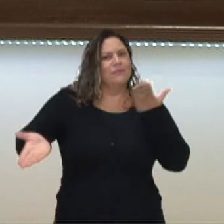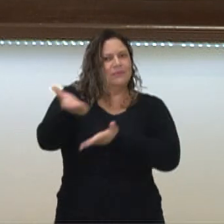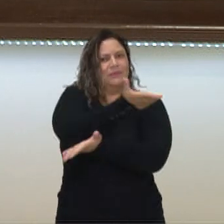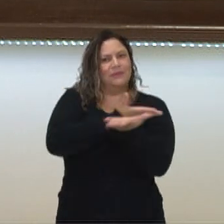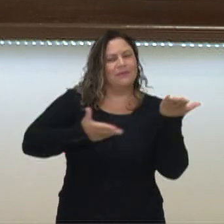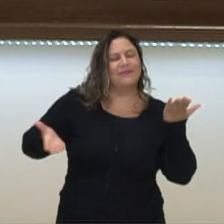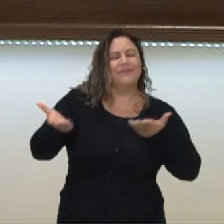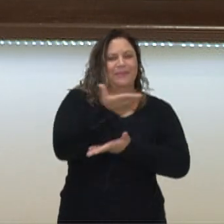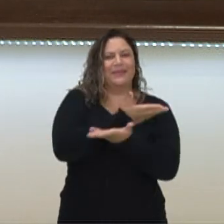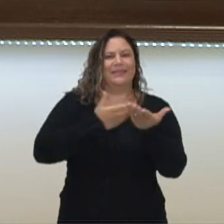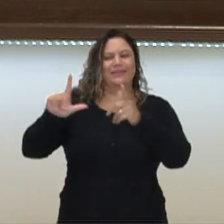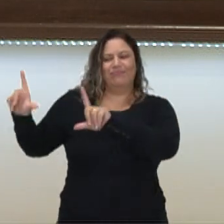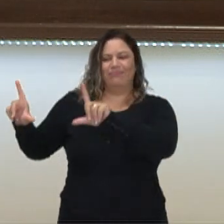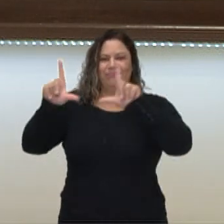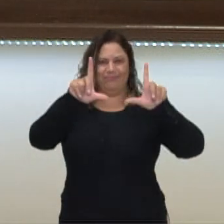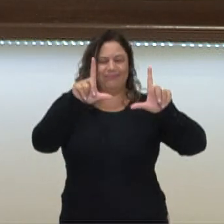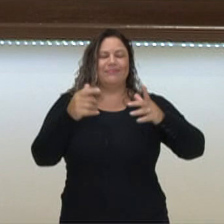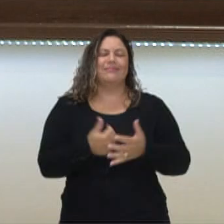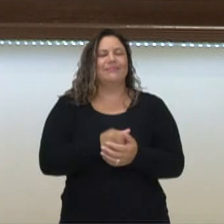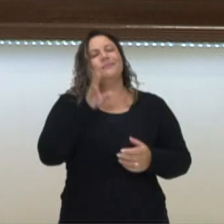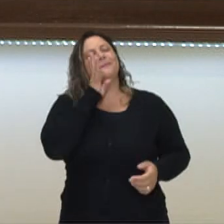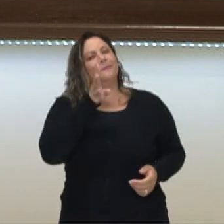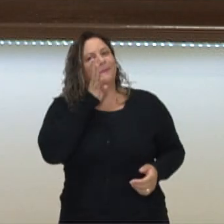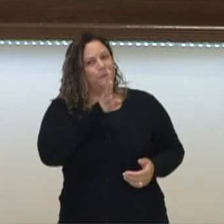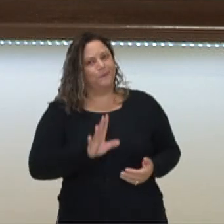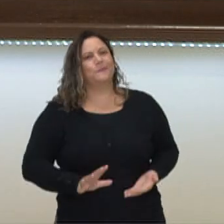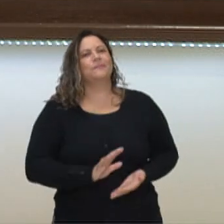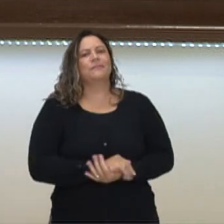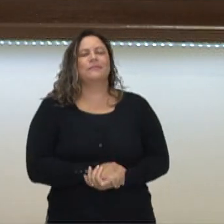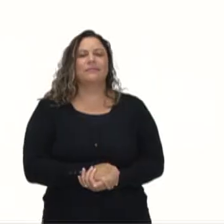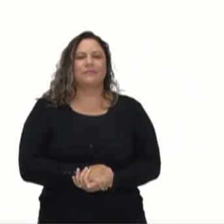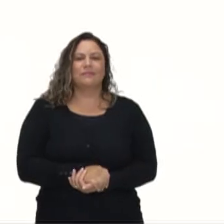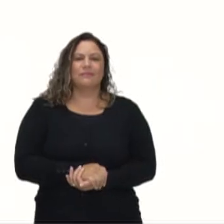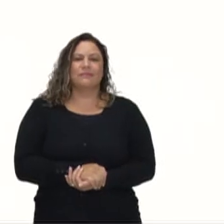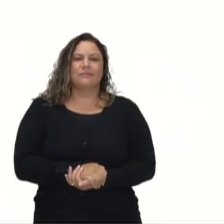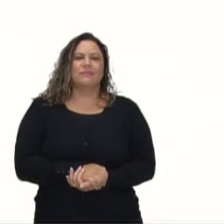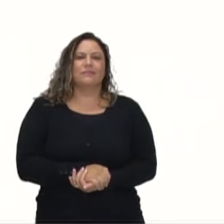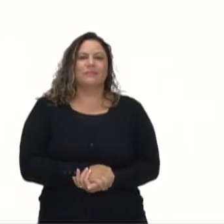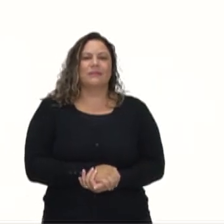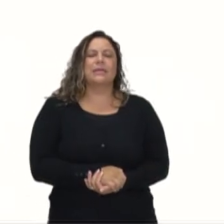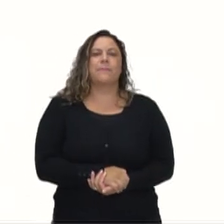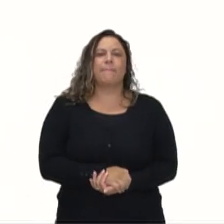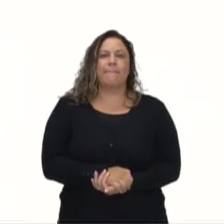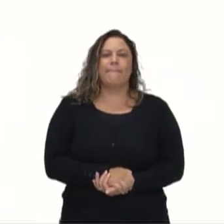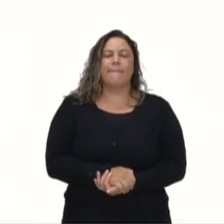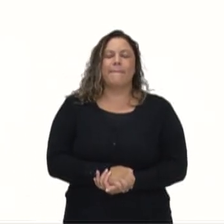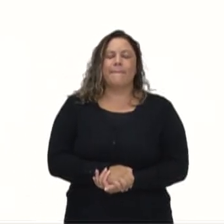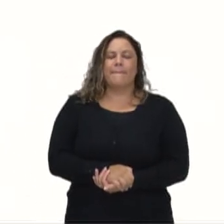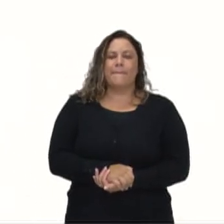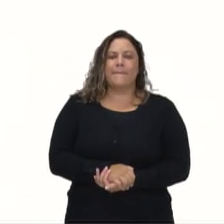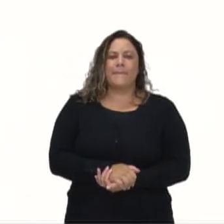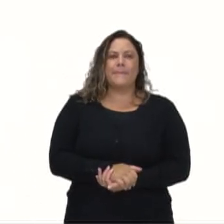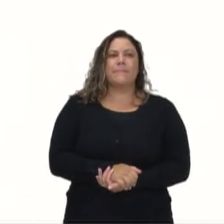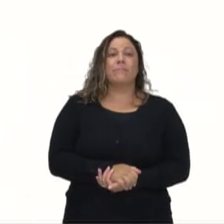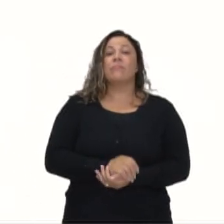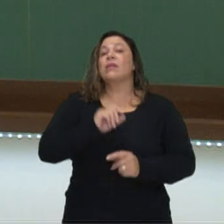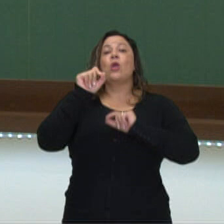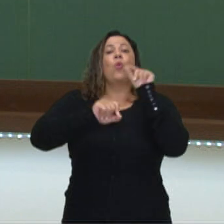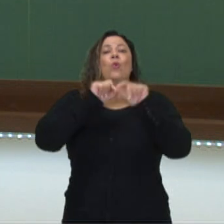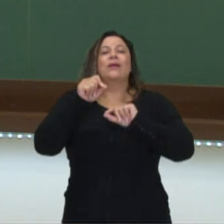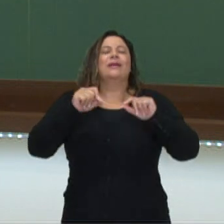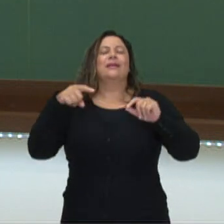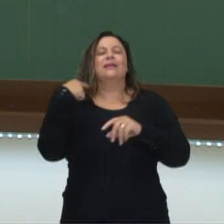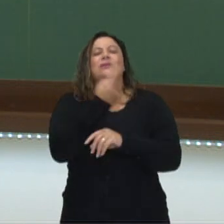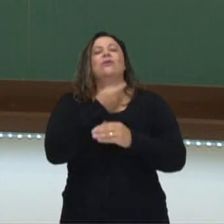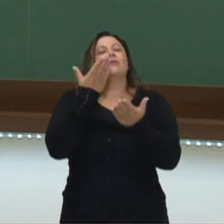compartilhar aí esse pôster que eu acho que vai ficar bem legal. What did we study today? O que nós estudamos